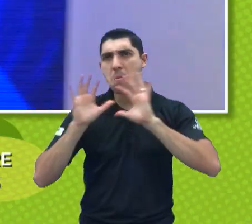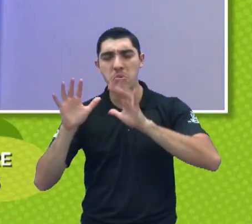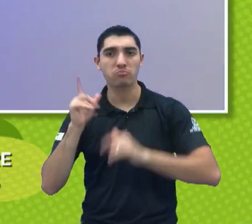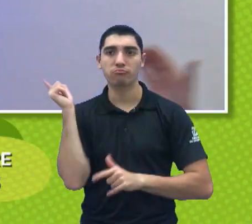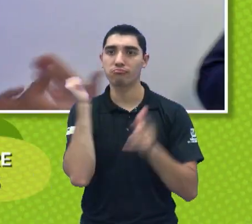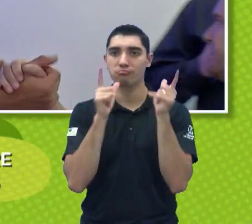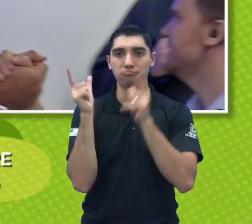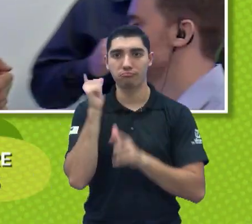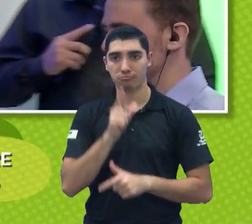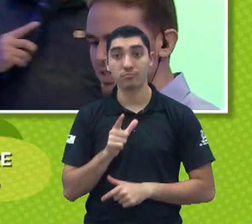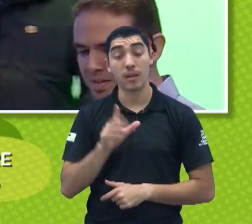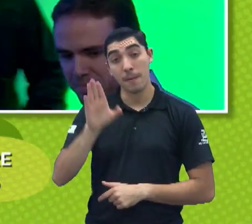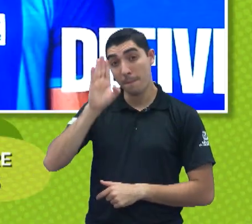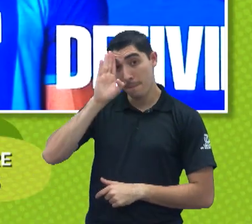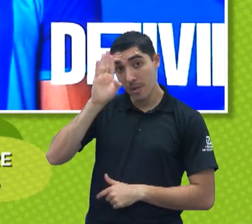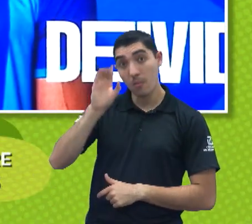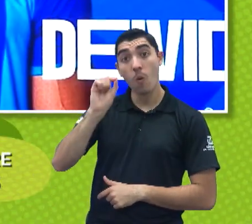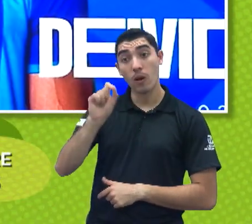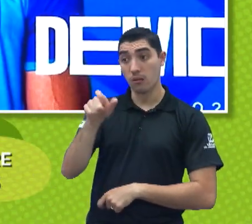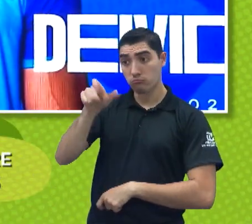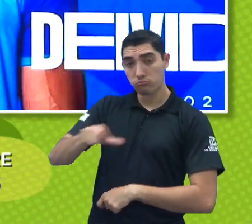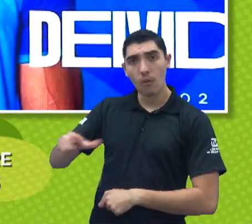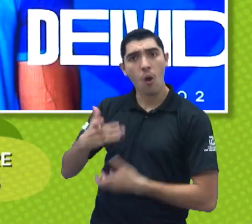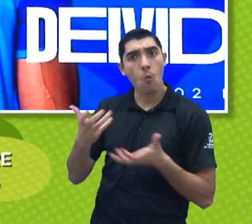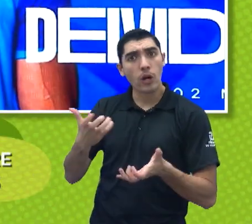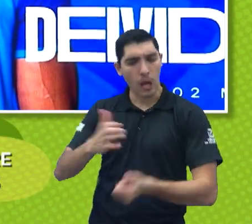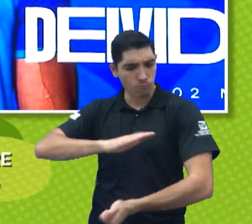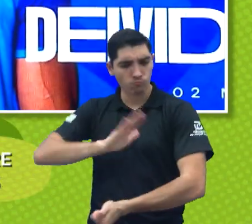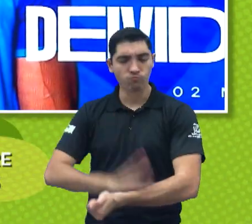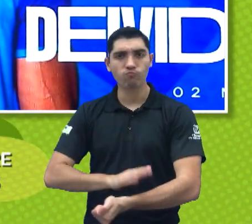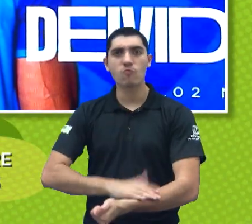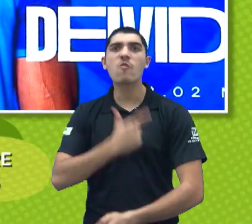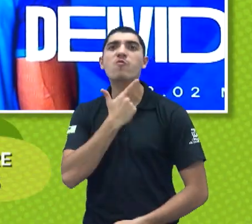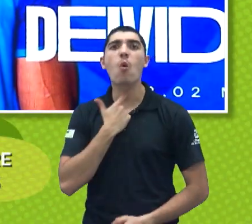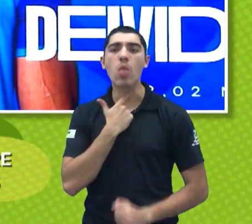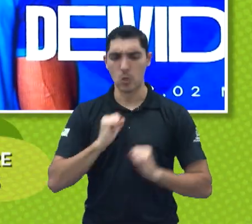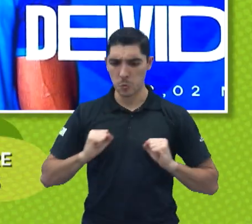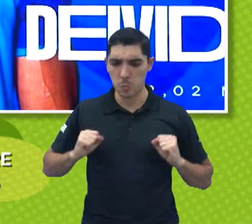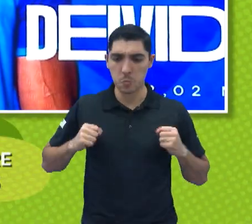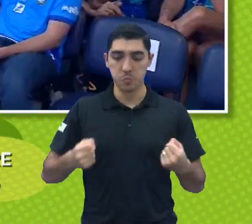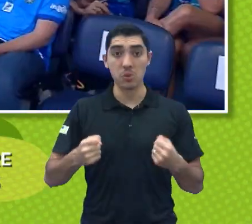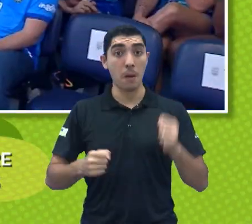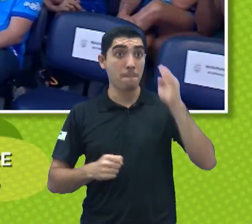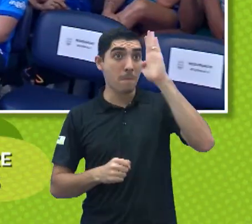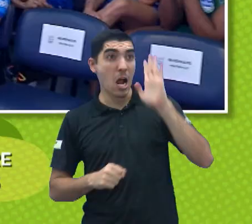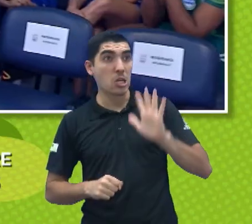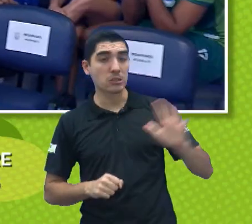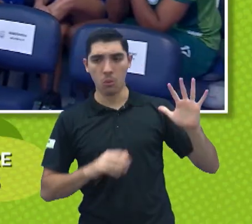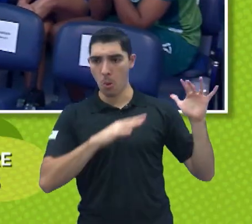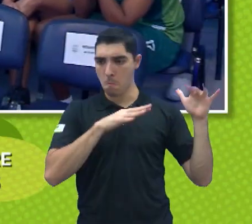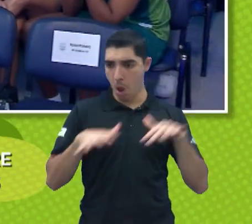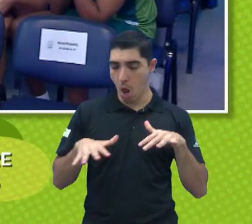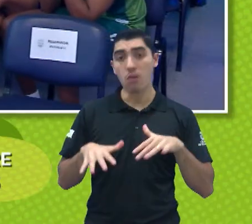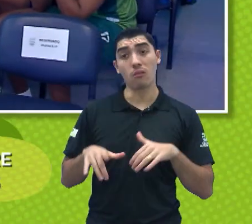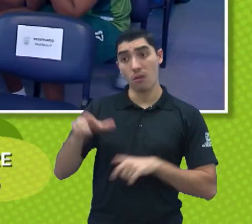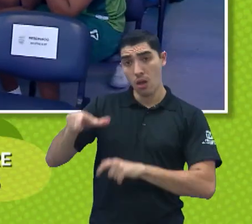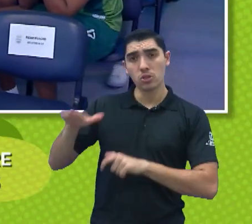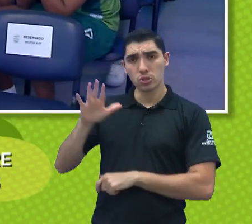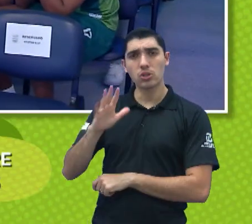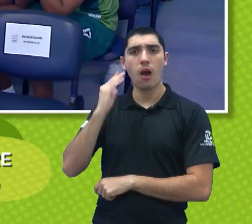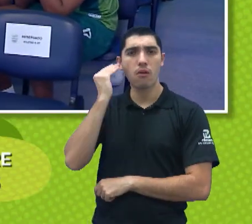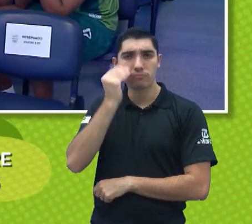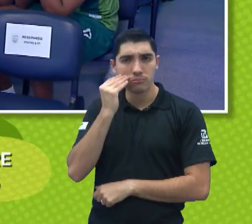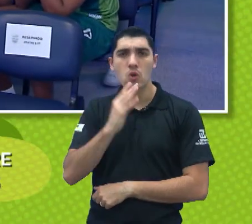principalmente jogadores que têm vontade de ser expoente no cenário nacional. São jogadores que já são conhecidos, mas que ainda não